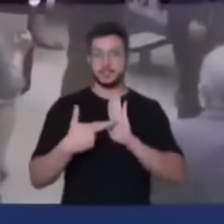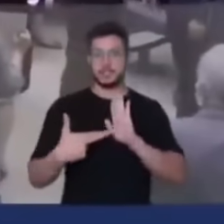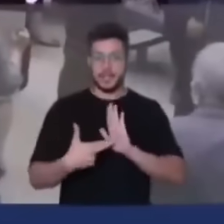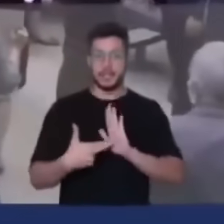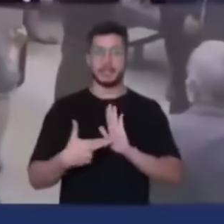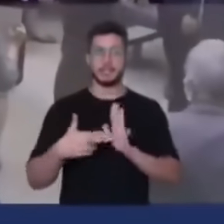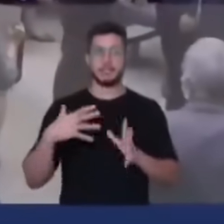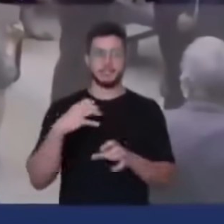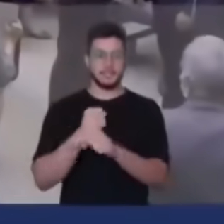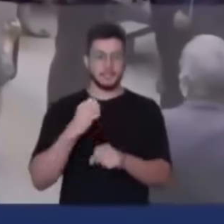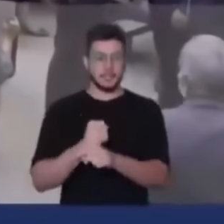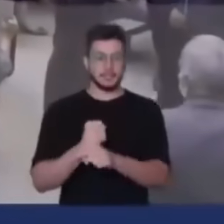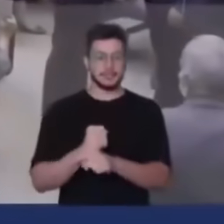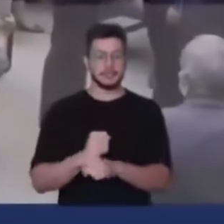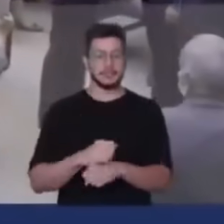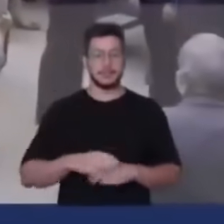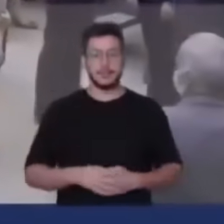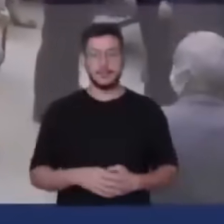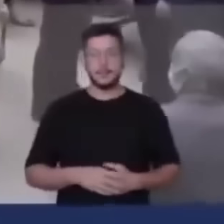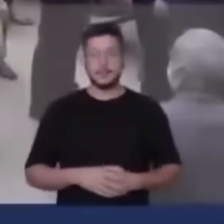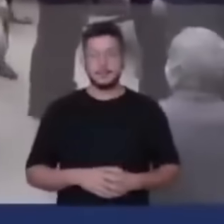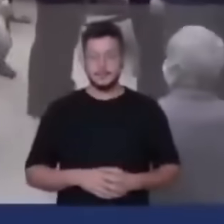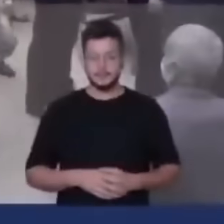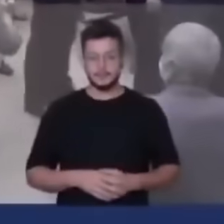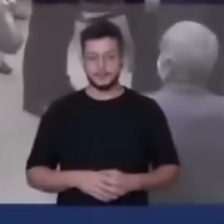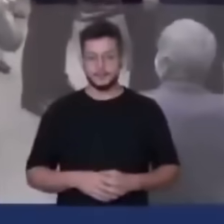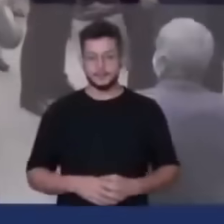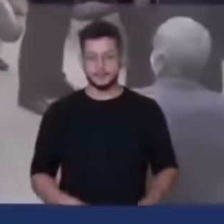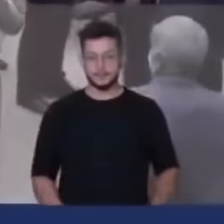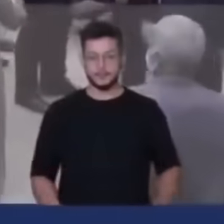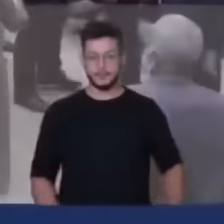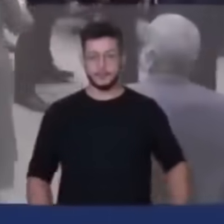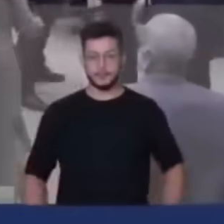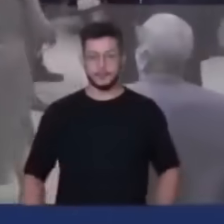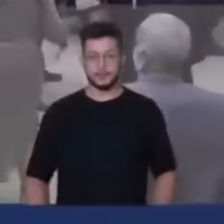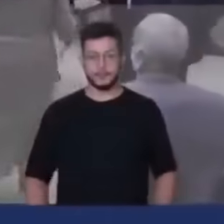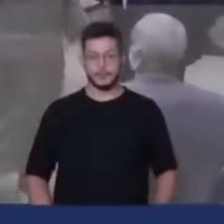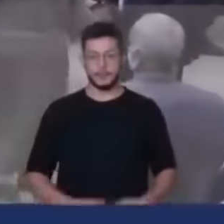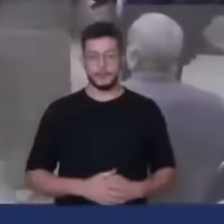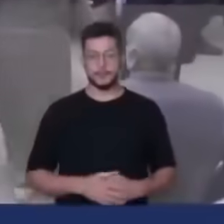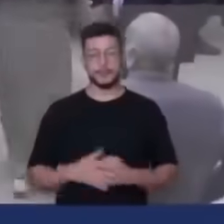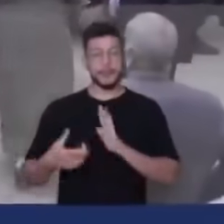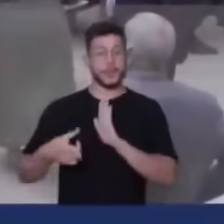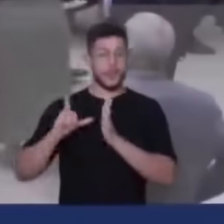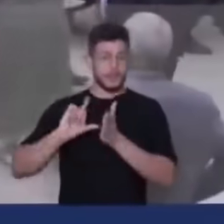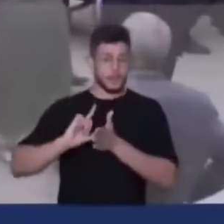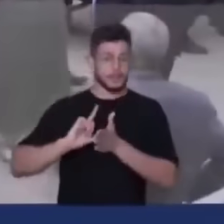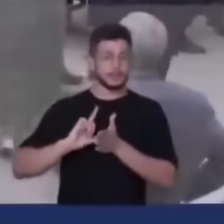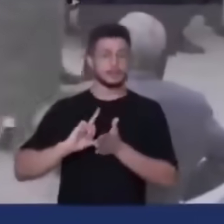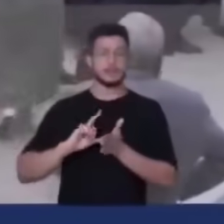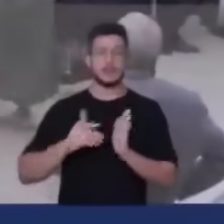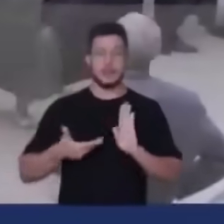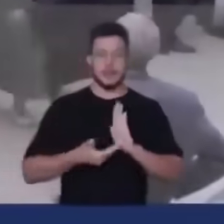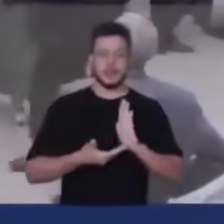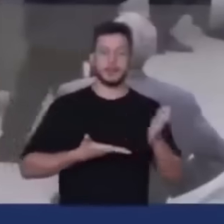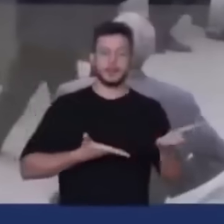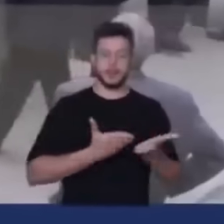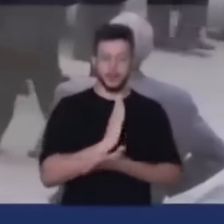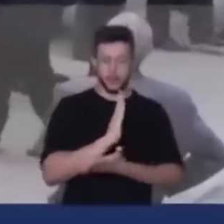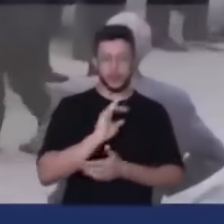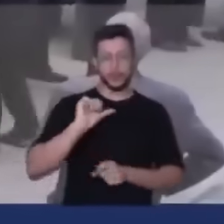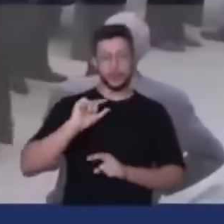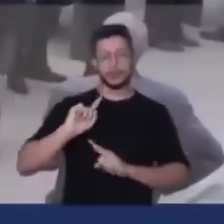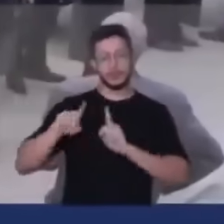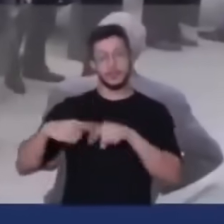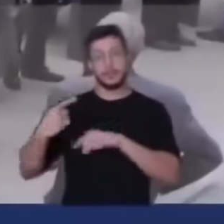é conhecido como arcabouço fiscal. O projeto foi aprovado anteriormente na Câmara, modificado no Senado e agora segue aqui a